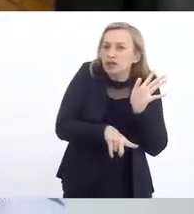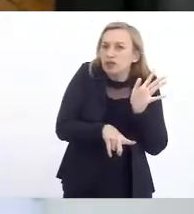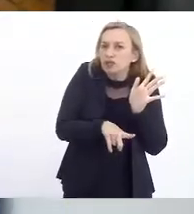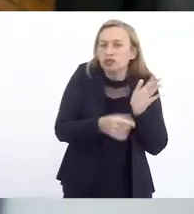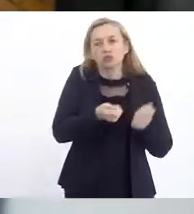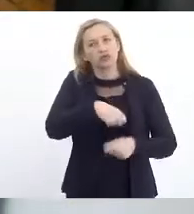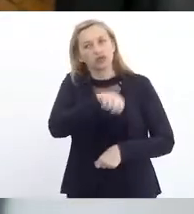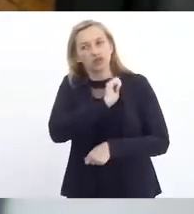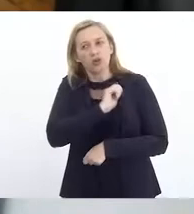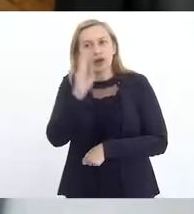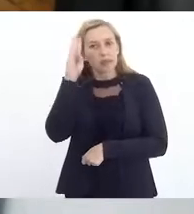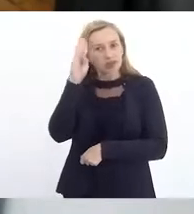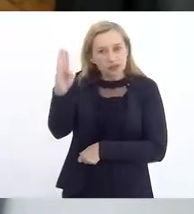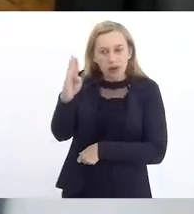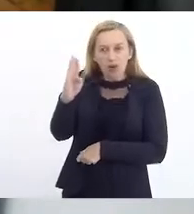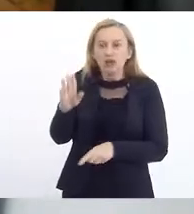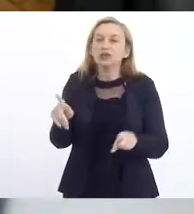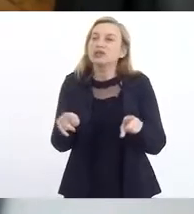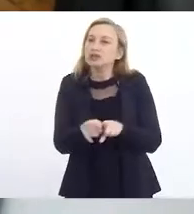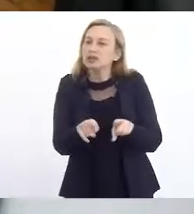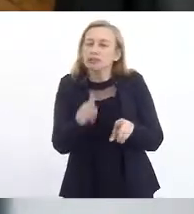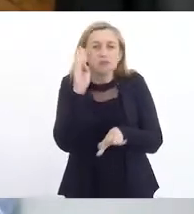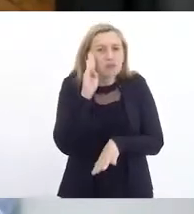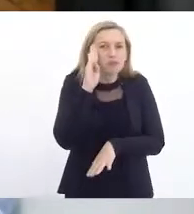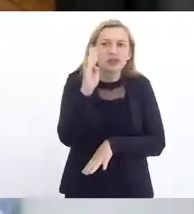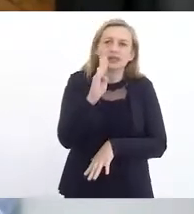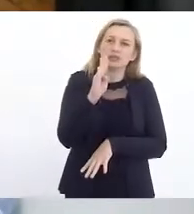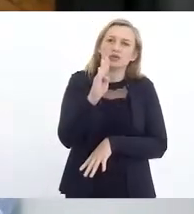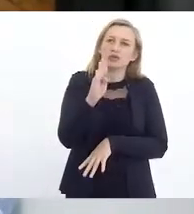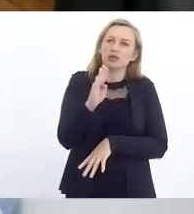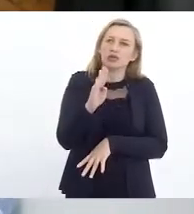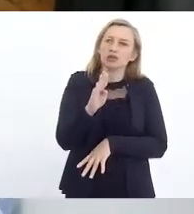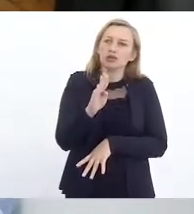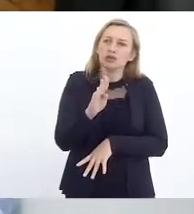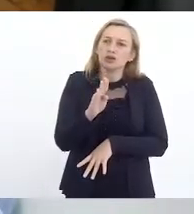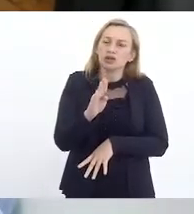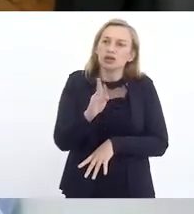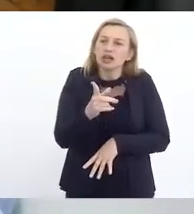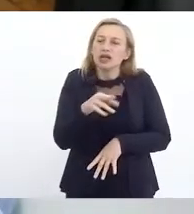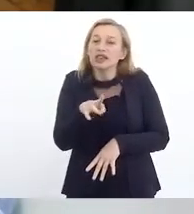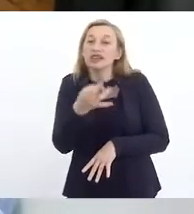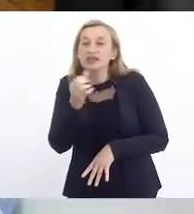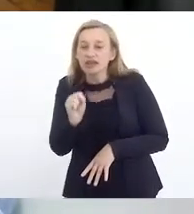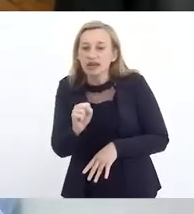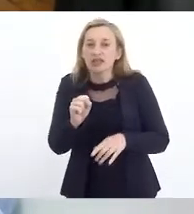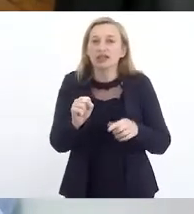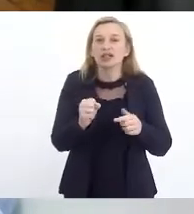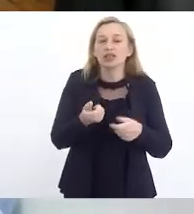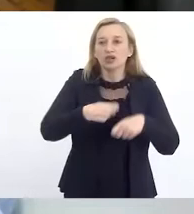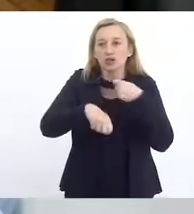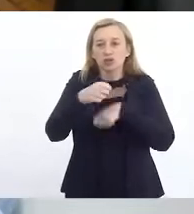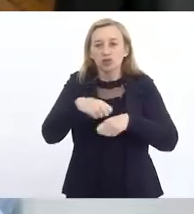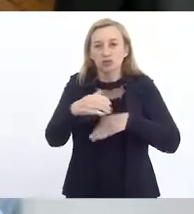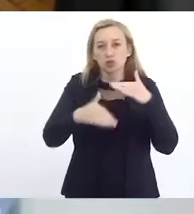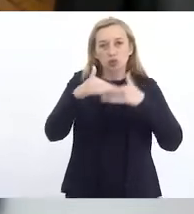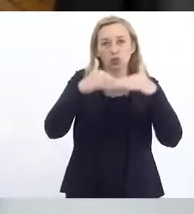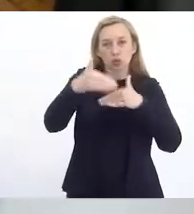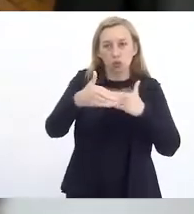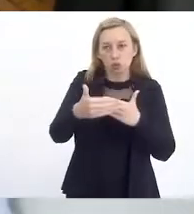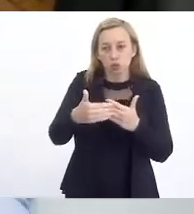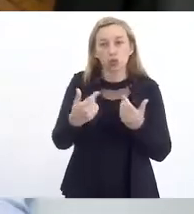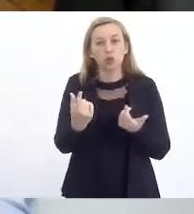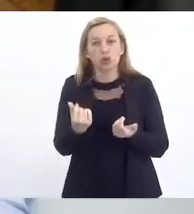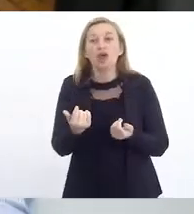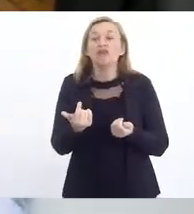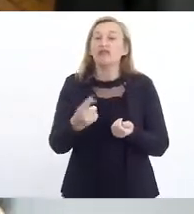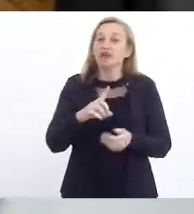que é fundamental, mas ele vai vir principalmente do crescimento de receitas, do crescimento econômico, do desenvolvimento econômico, que vai depender